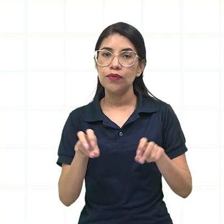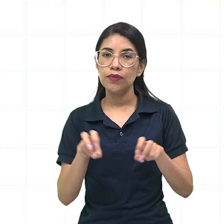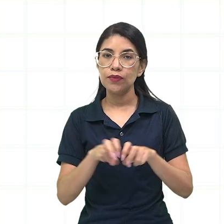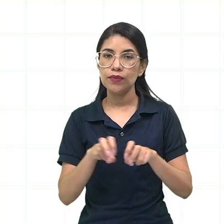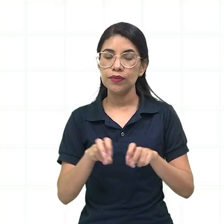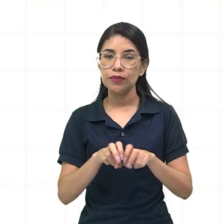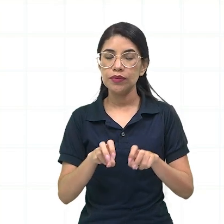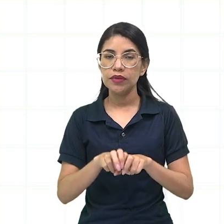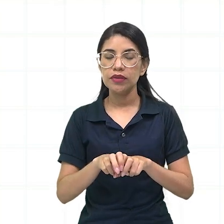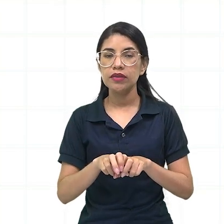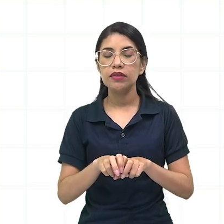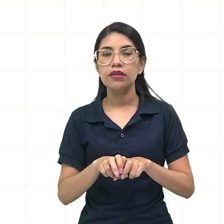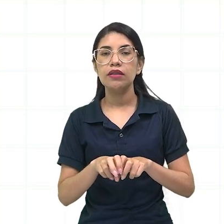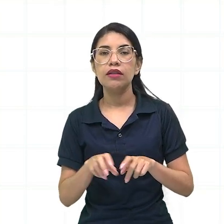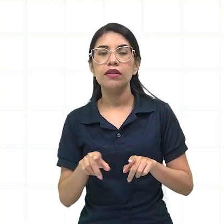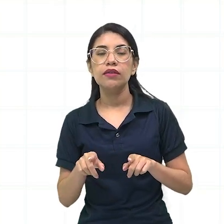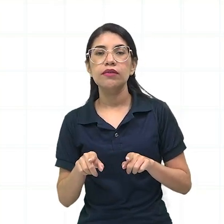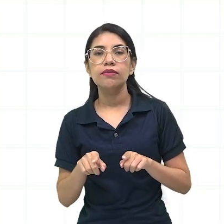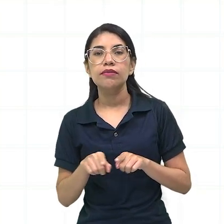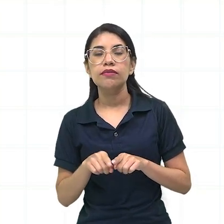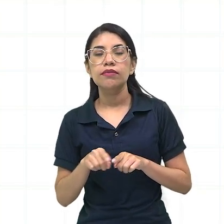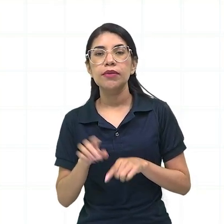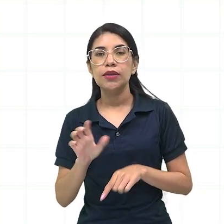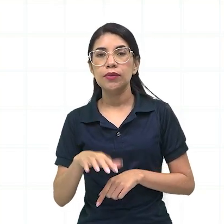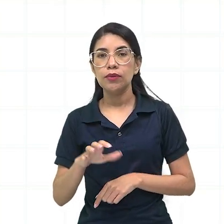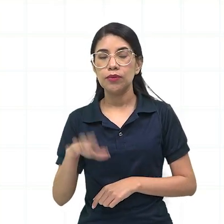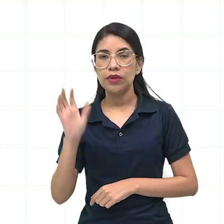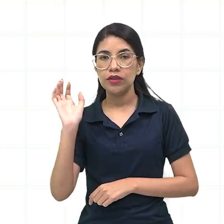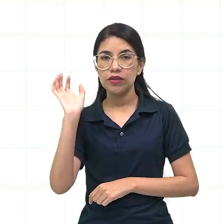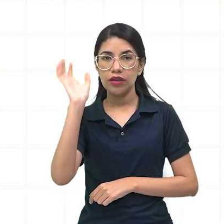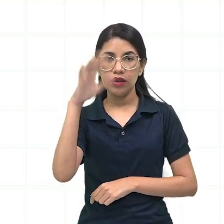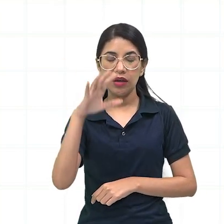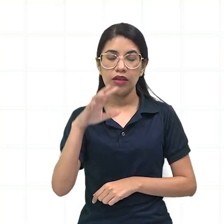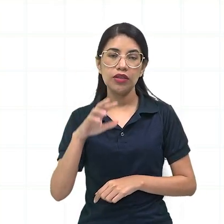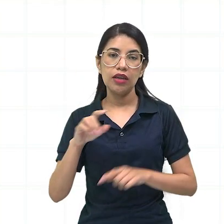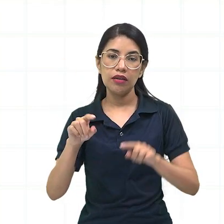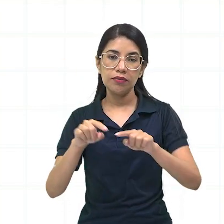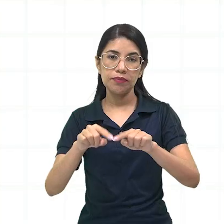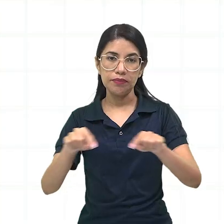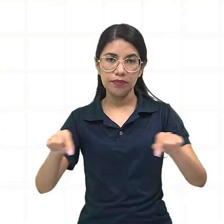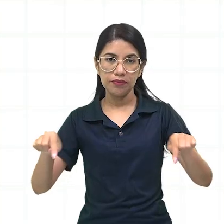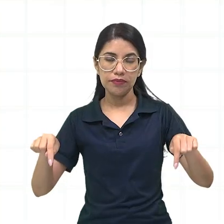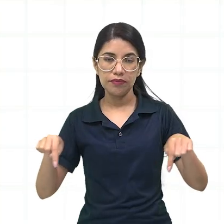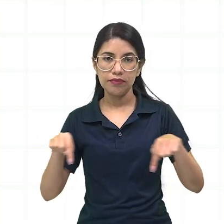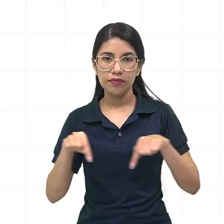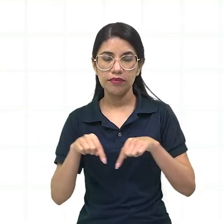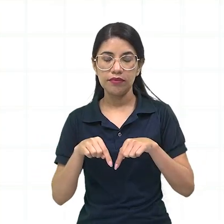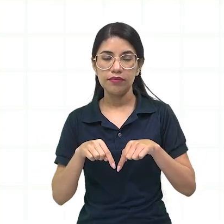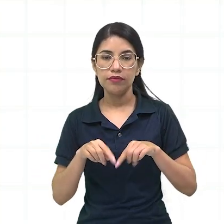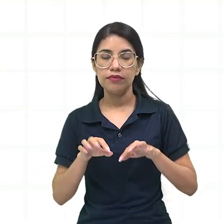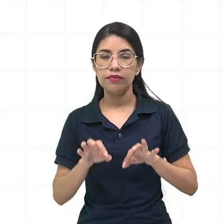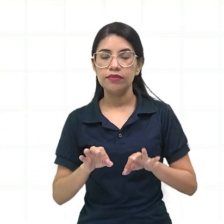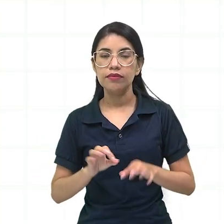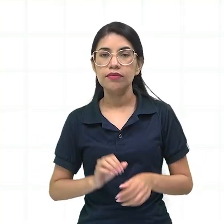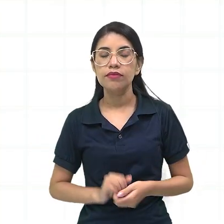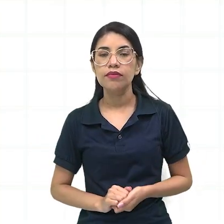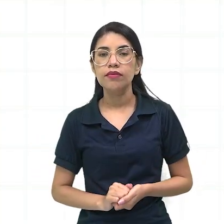futsal, a quadra do basquete, é tudo em formato retangular,